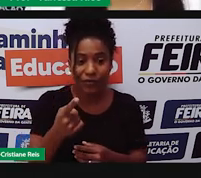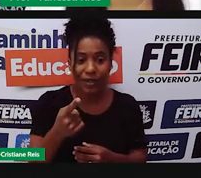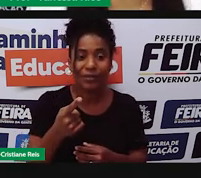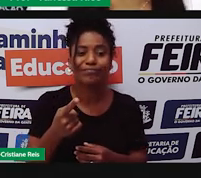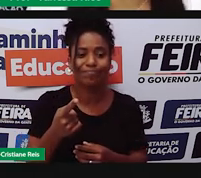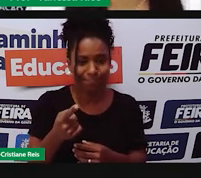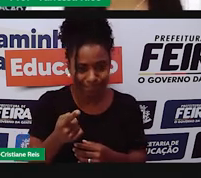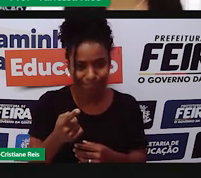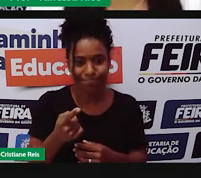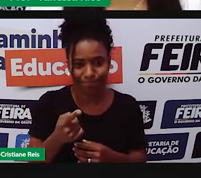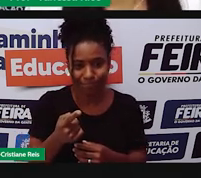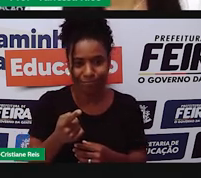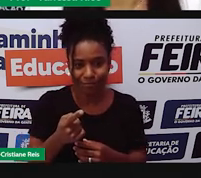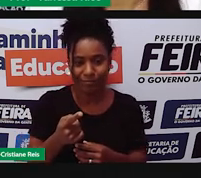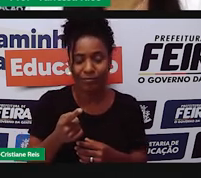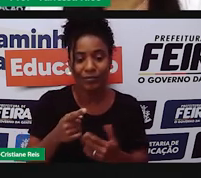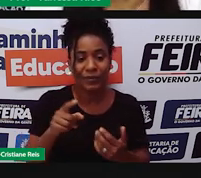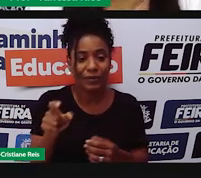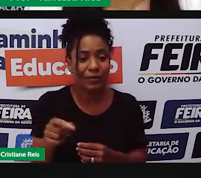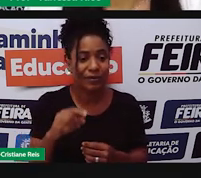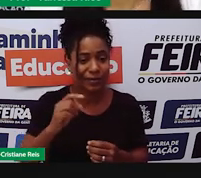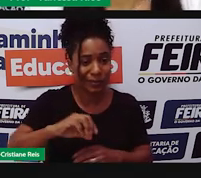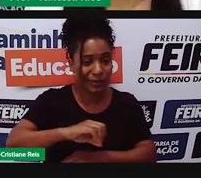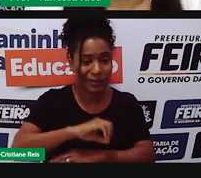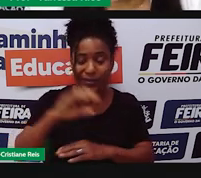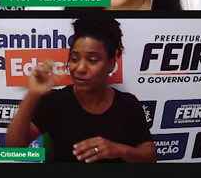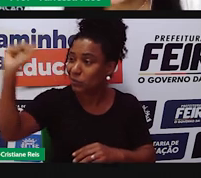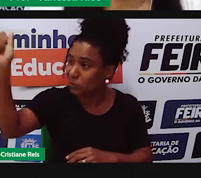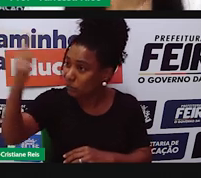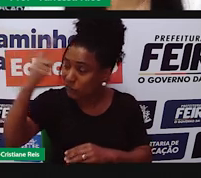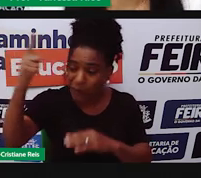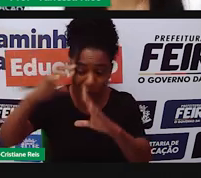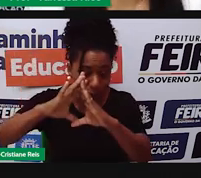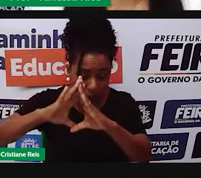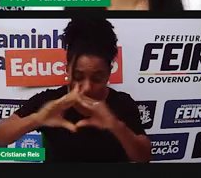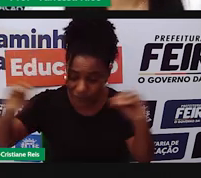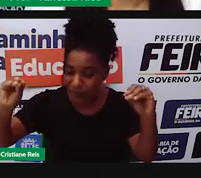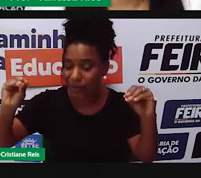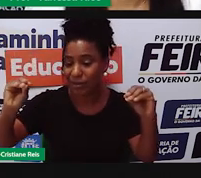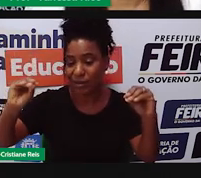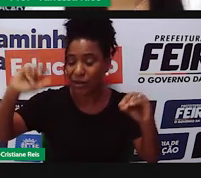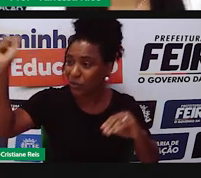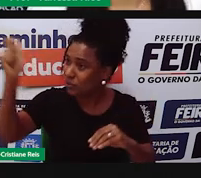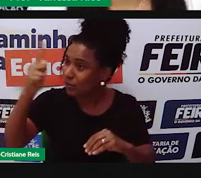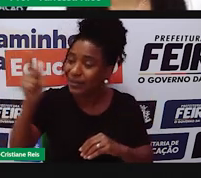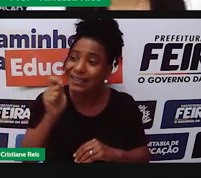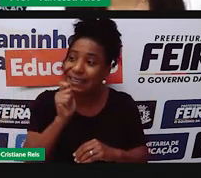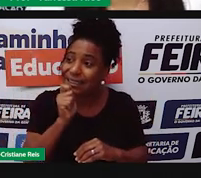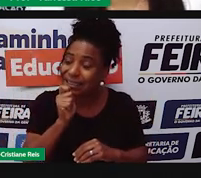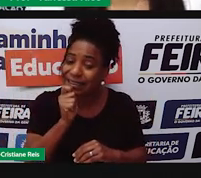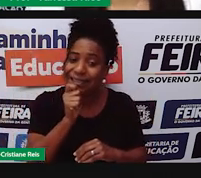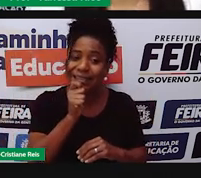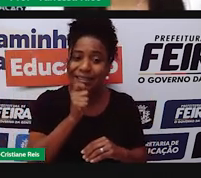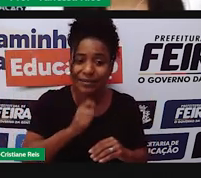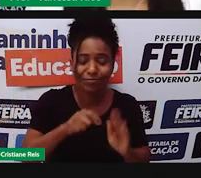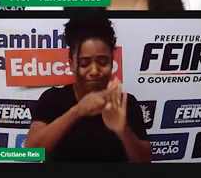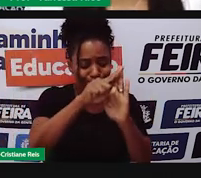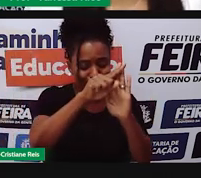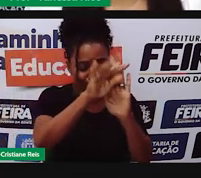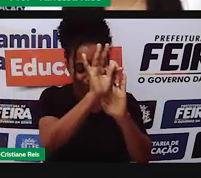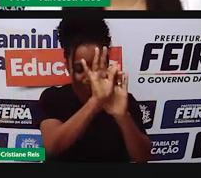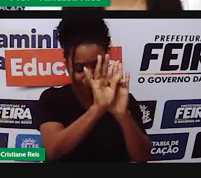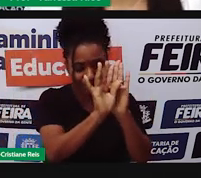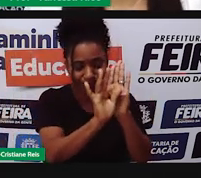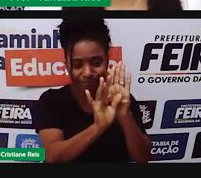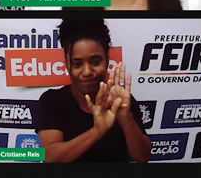todo o planeta sem receber luz do sol nenhuma. Então, a tendência aí seria das temperaturas irem